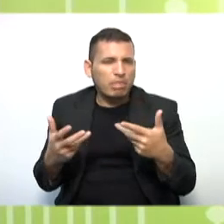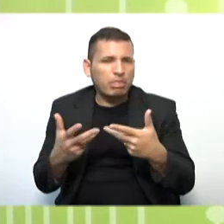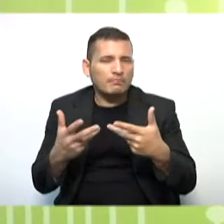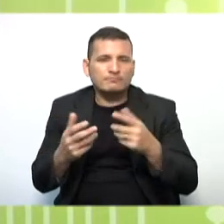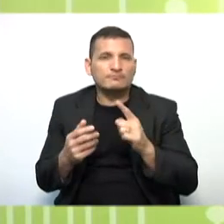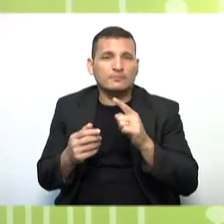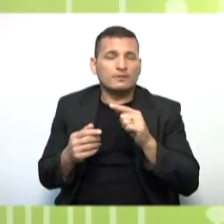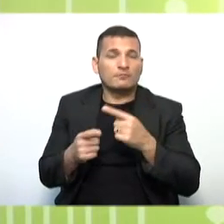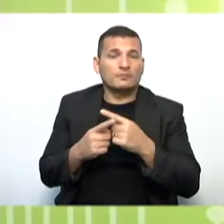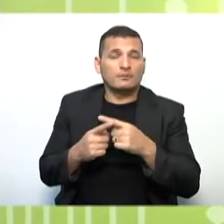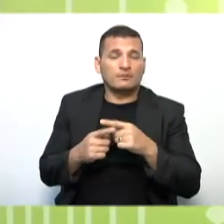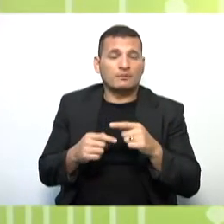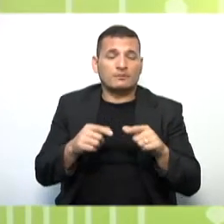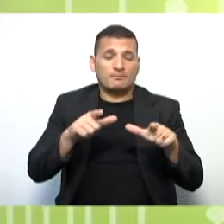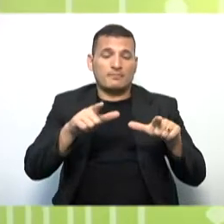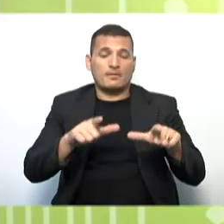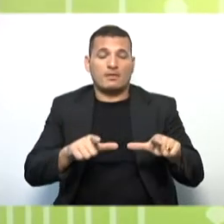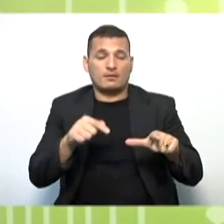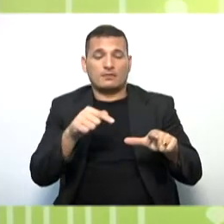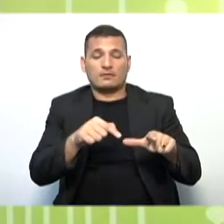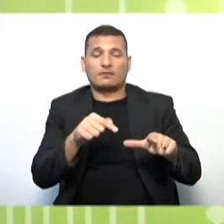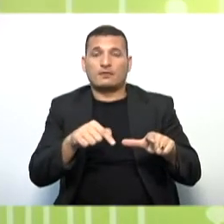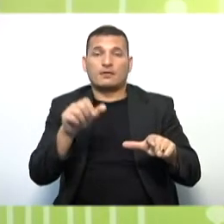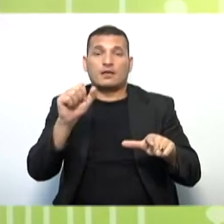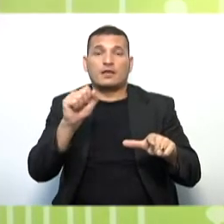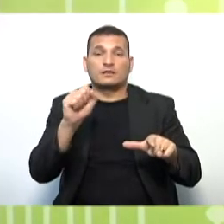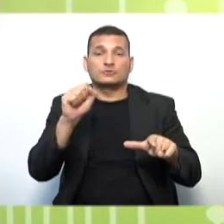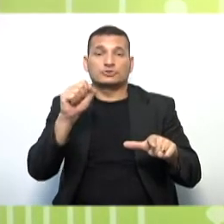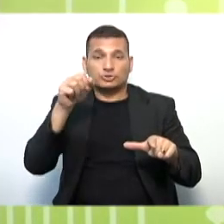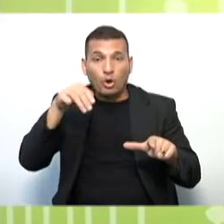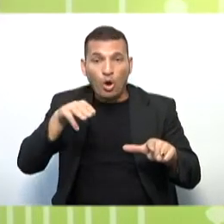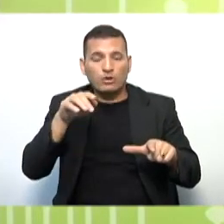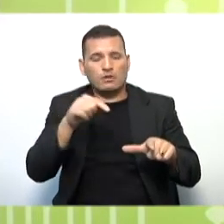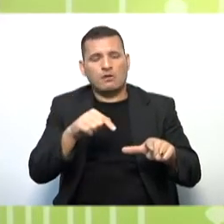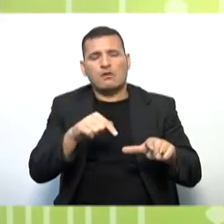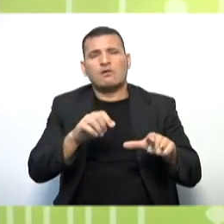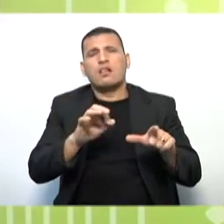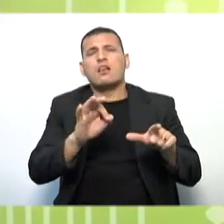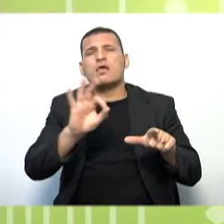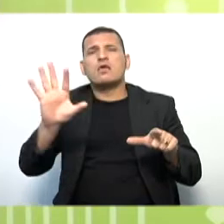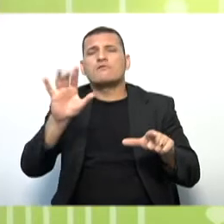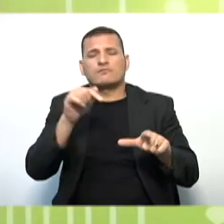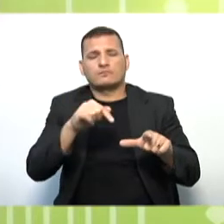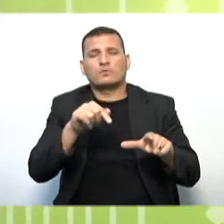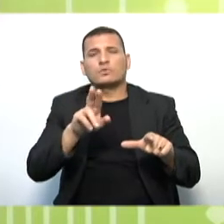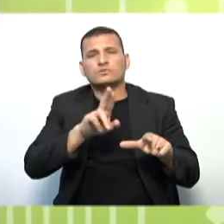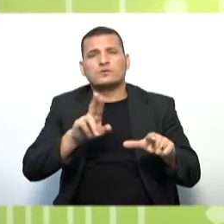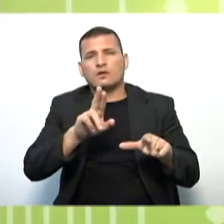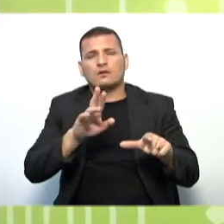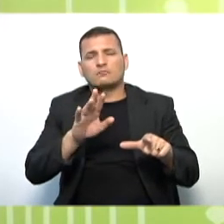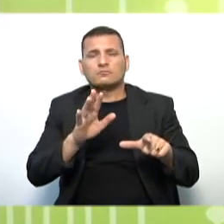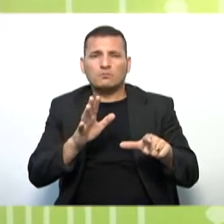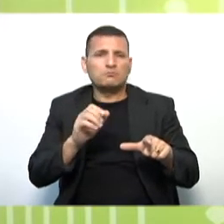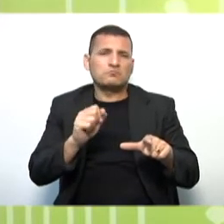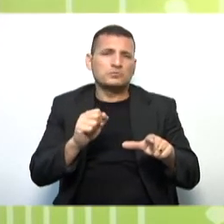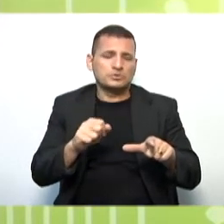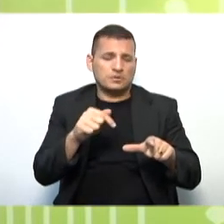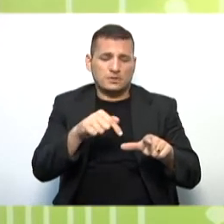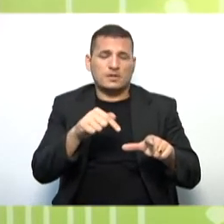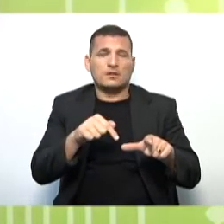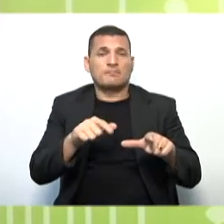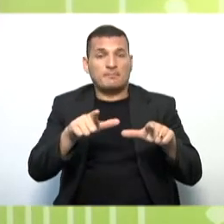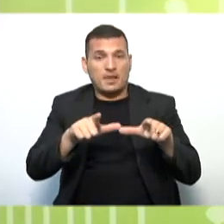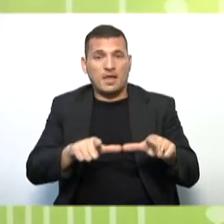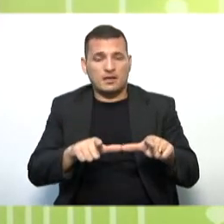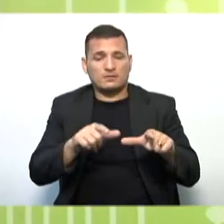som ali que está disponível para usar para um programa que não está usando placa de som. Poxa, eu podia colocar essa placa de som